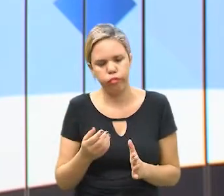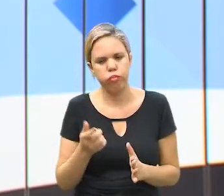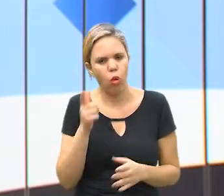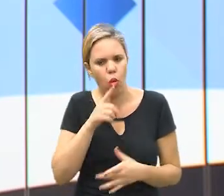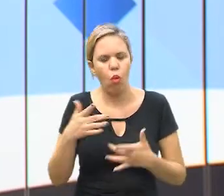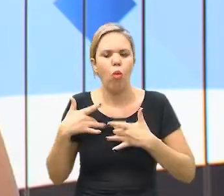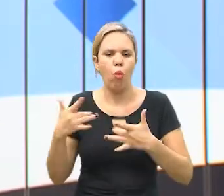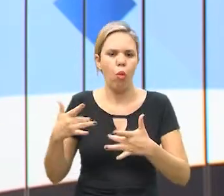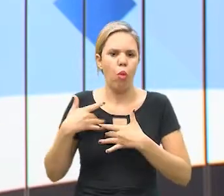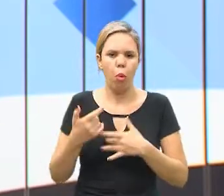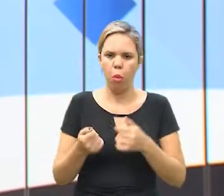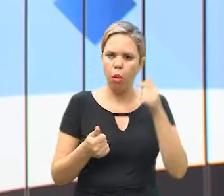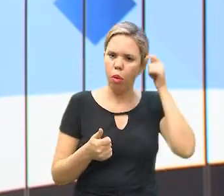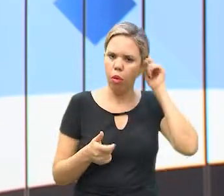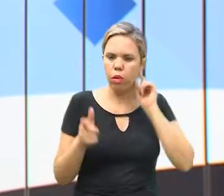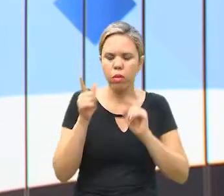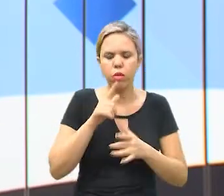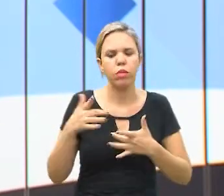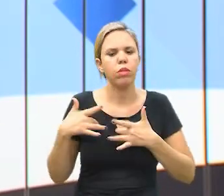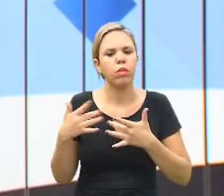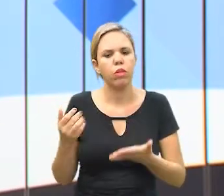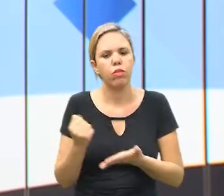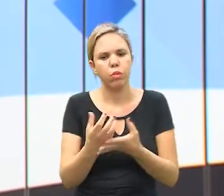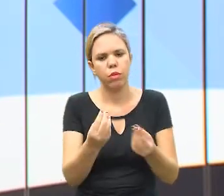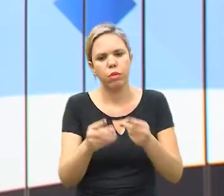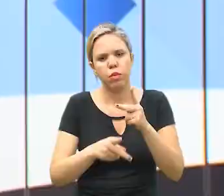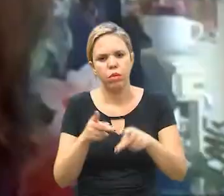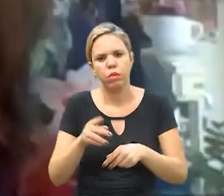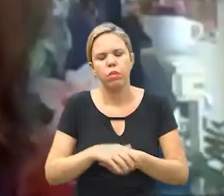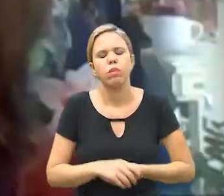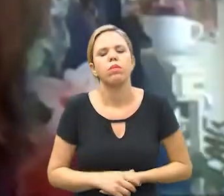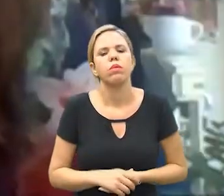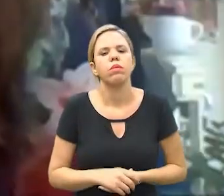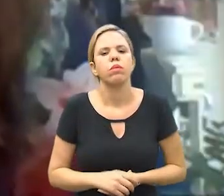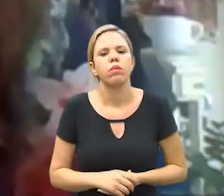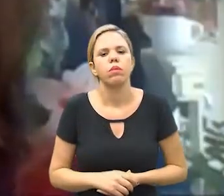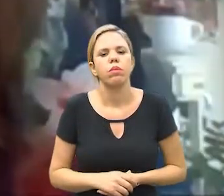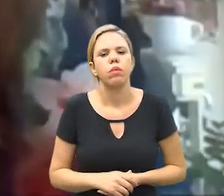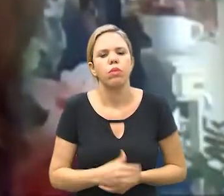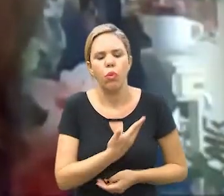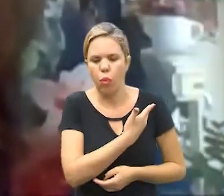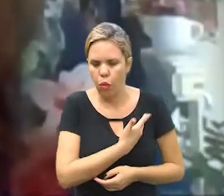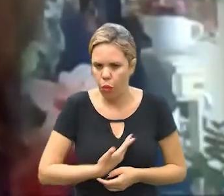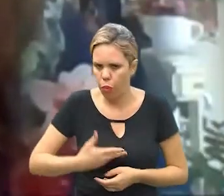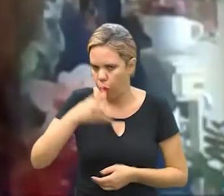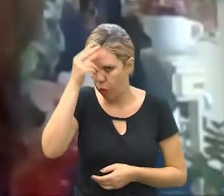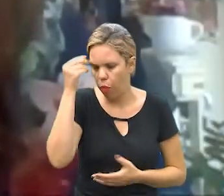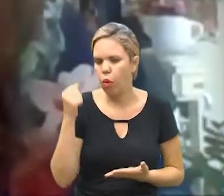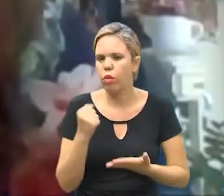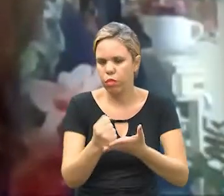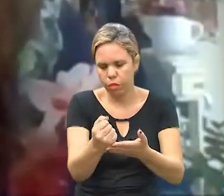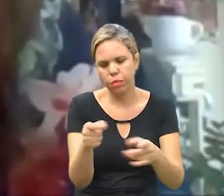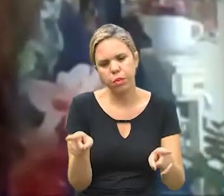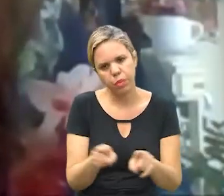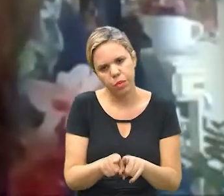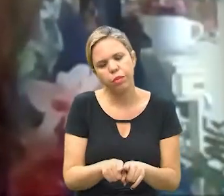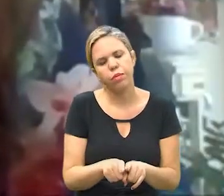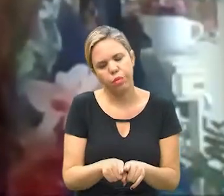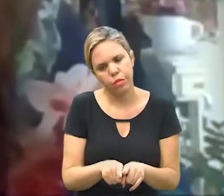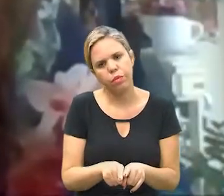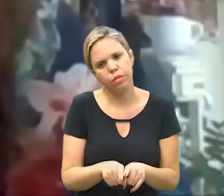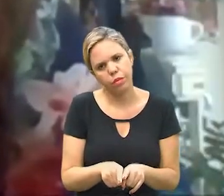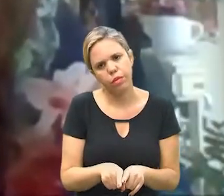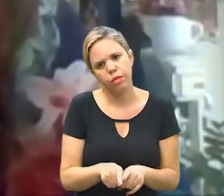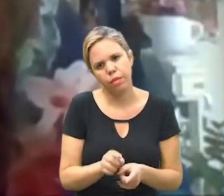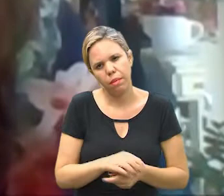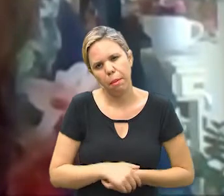consegue doar o pouco que consegue, ela já consegue ajudar muita gente, né? O poder público também tem nos ajudado, a prefeitura por